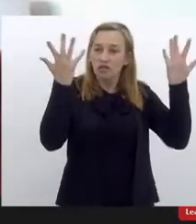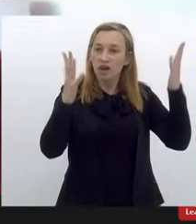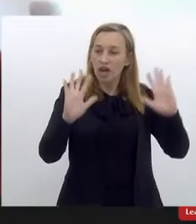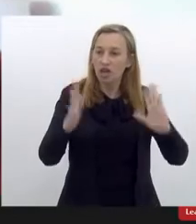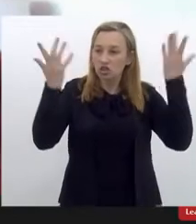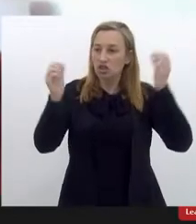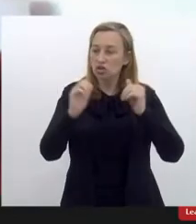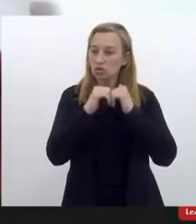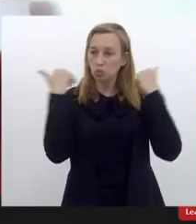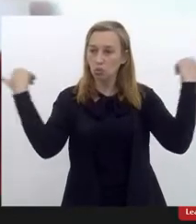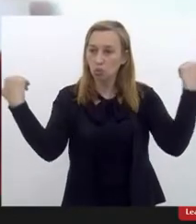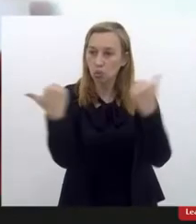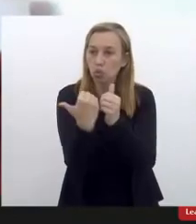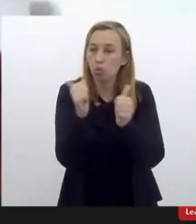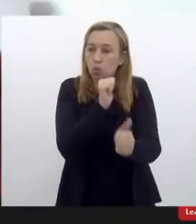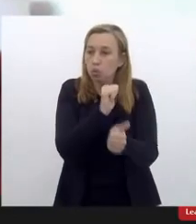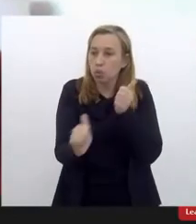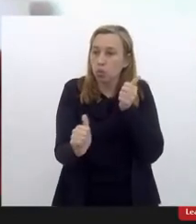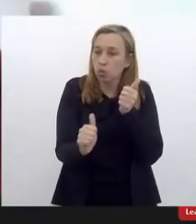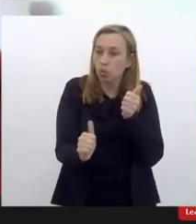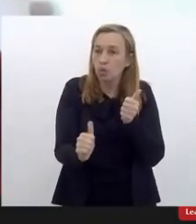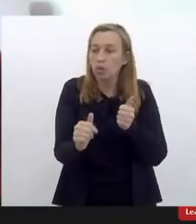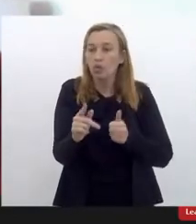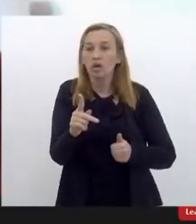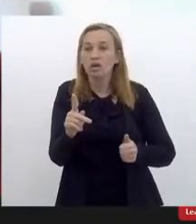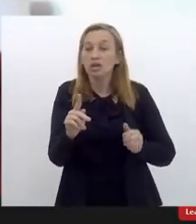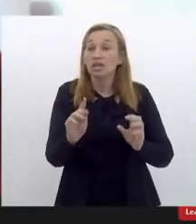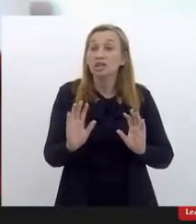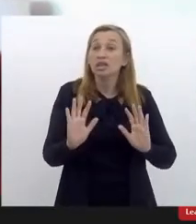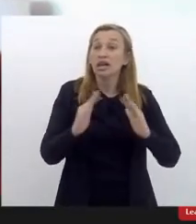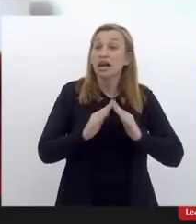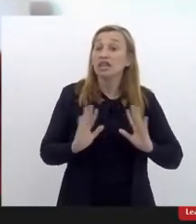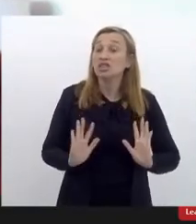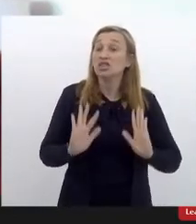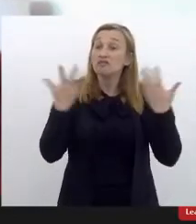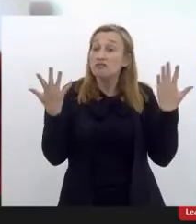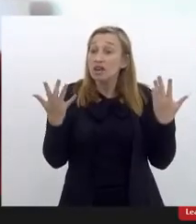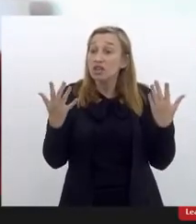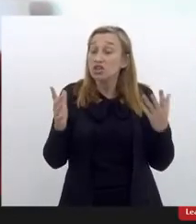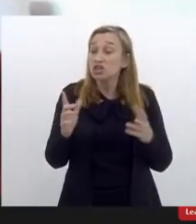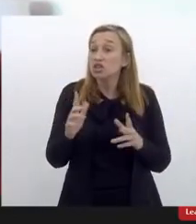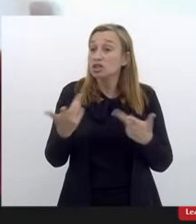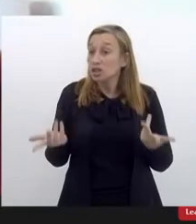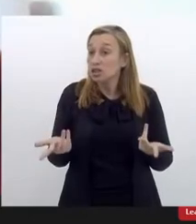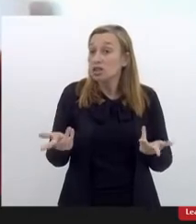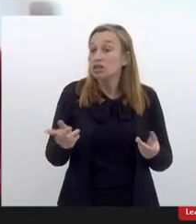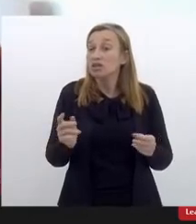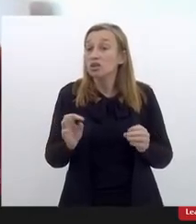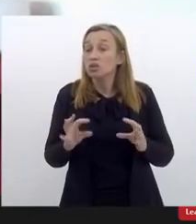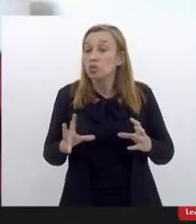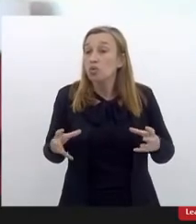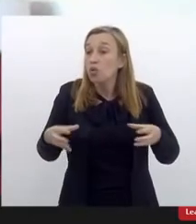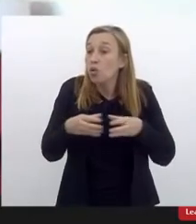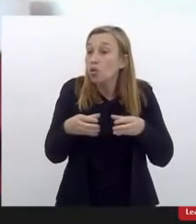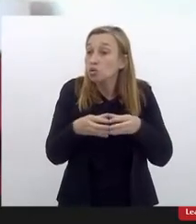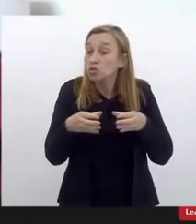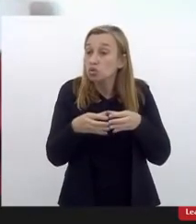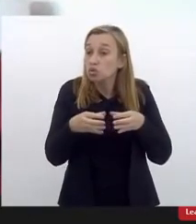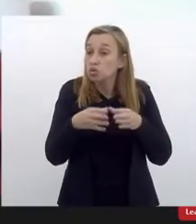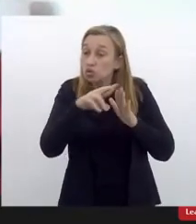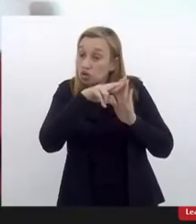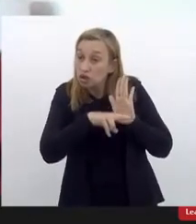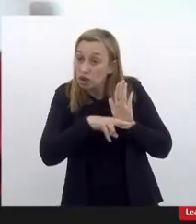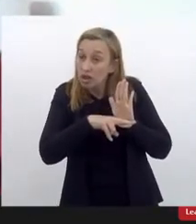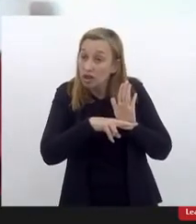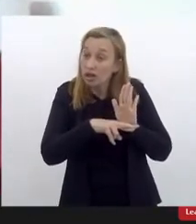de futebol, pubs, casas noturnas, etc., fazendo com que um conjunto de medidas que podem impactar